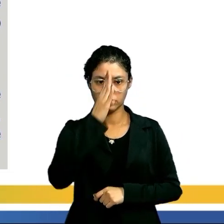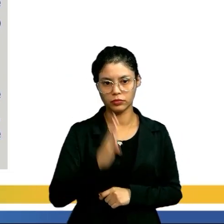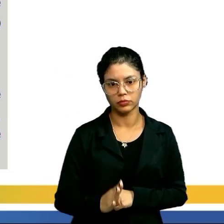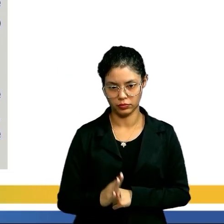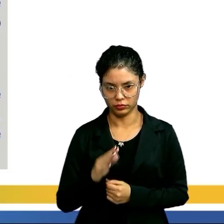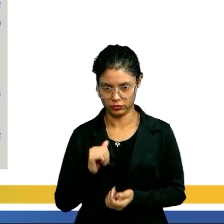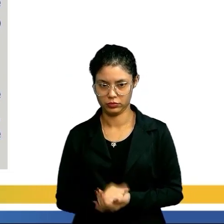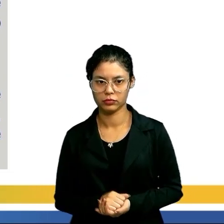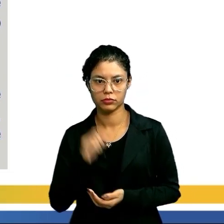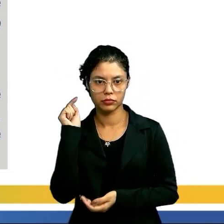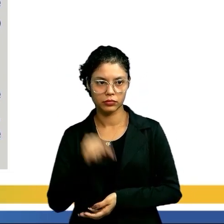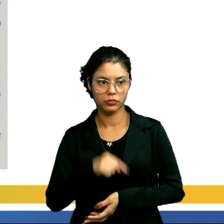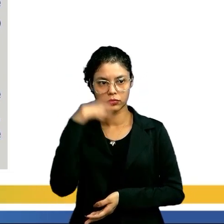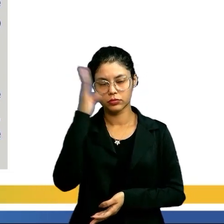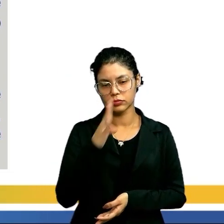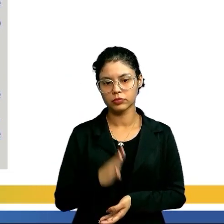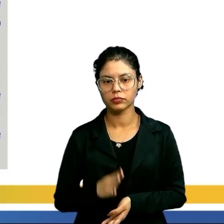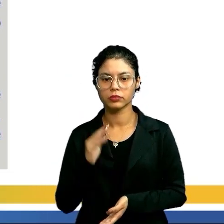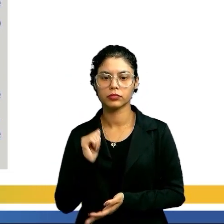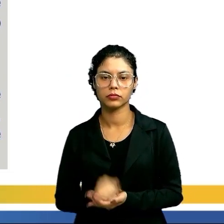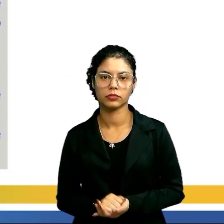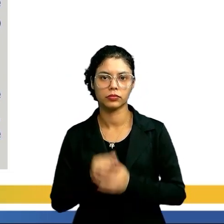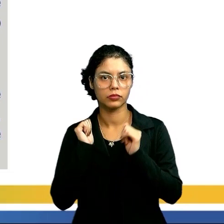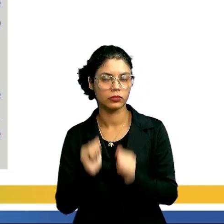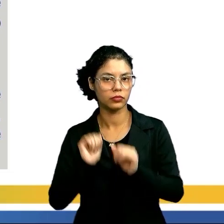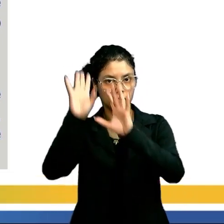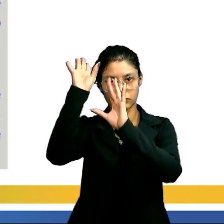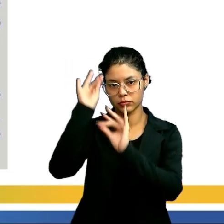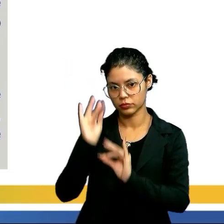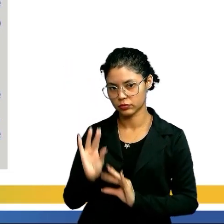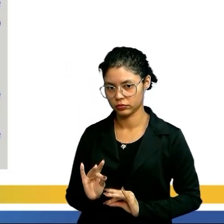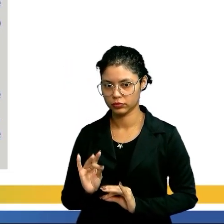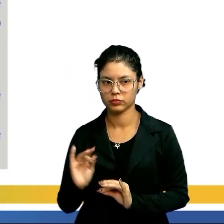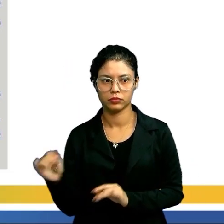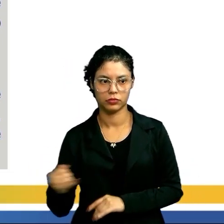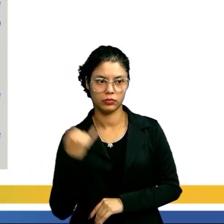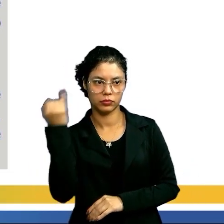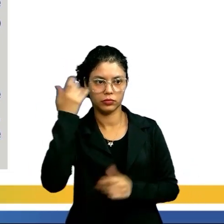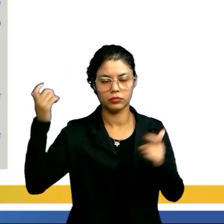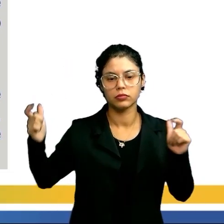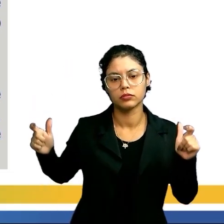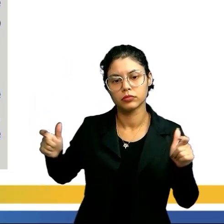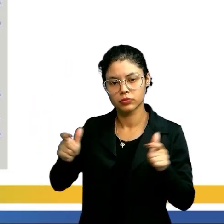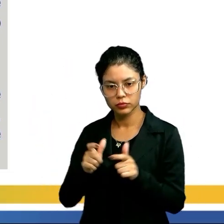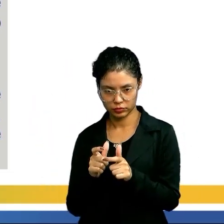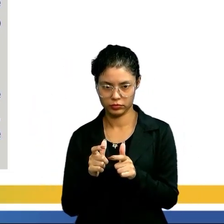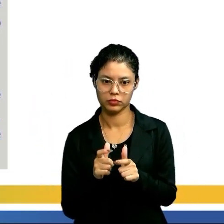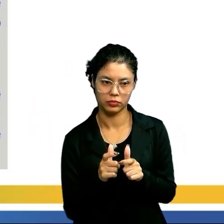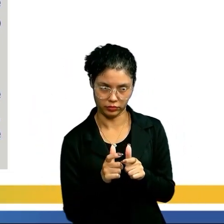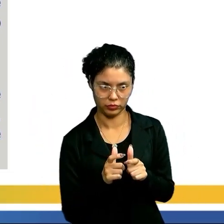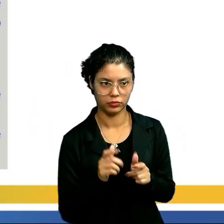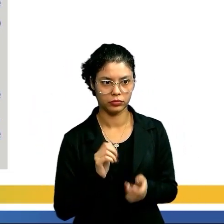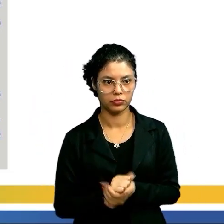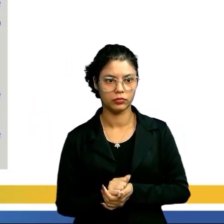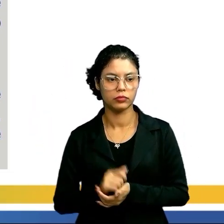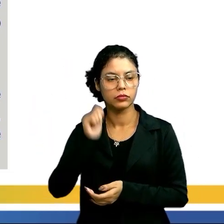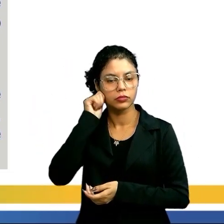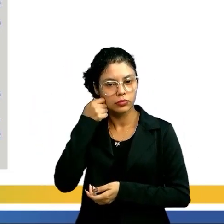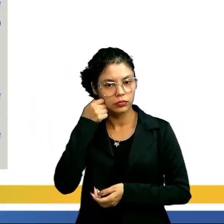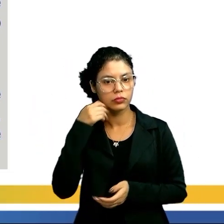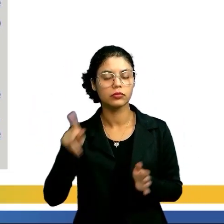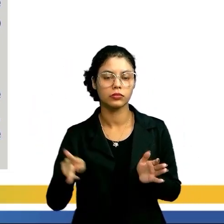Brasil. Então, aqui no Brasil, podemos destacar principalmente as minorias étnicas negras